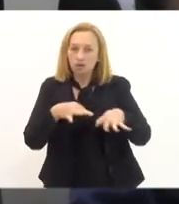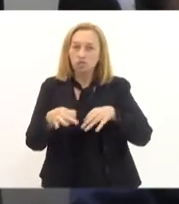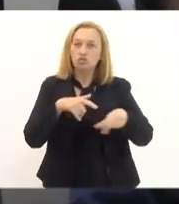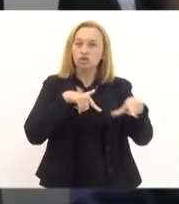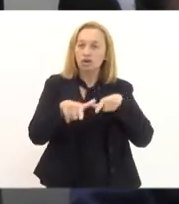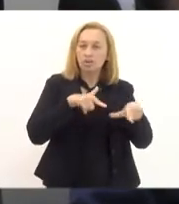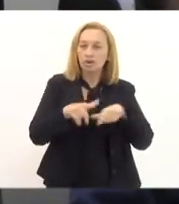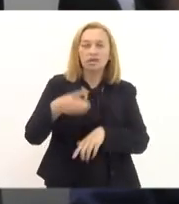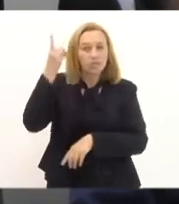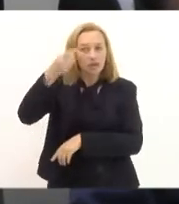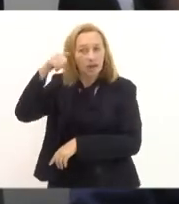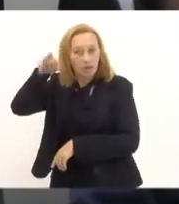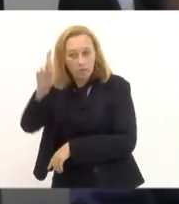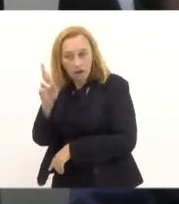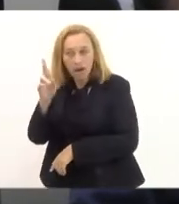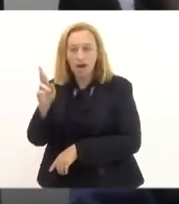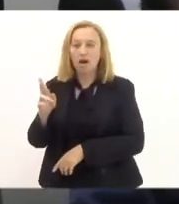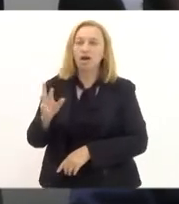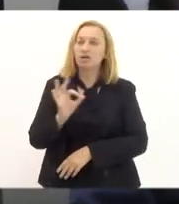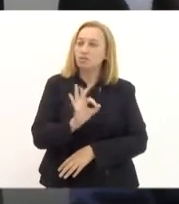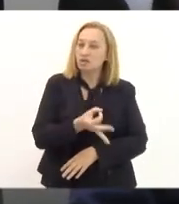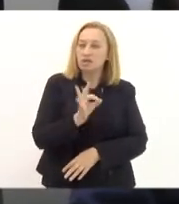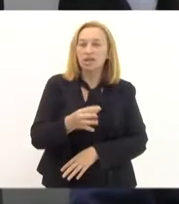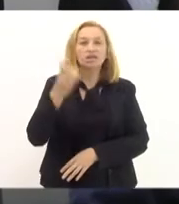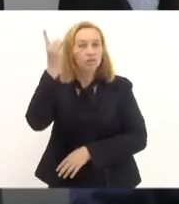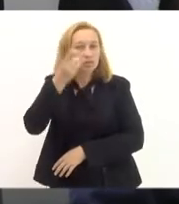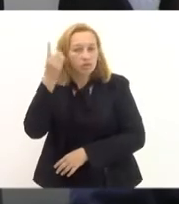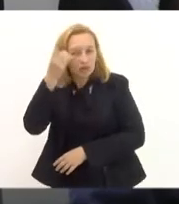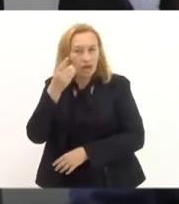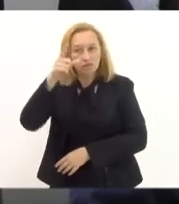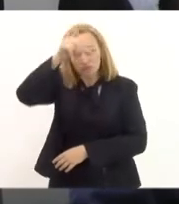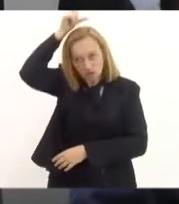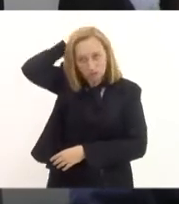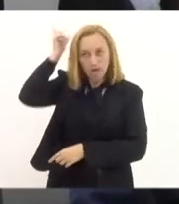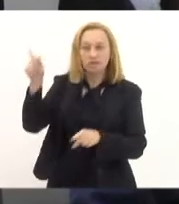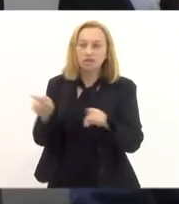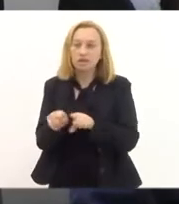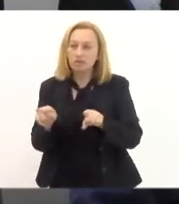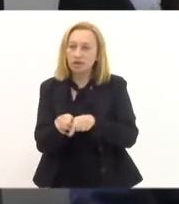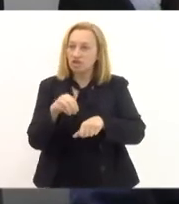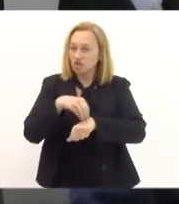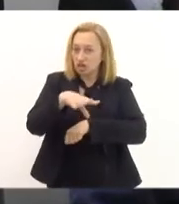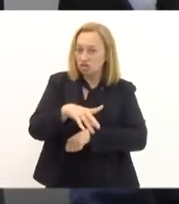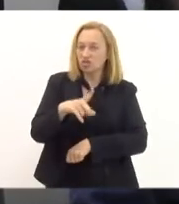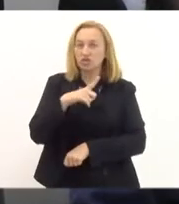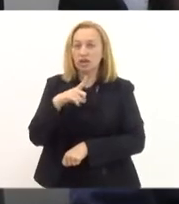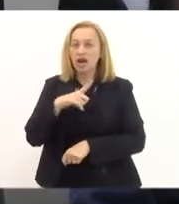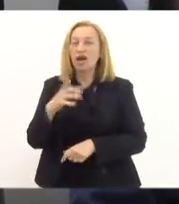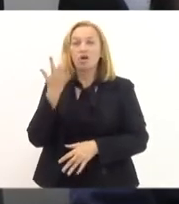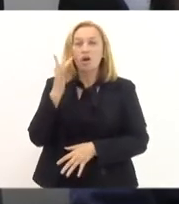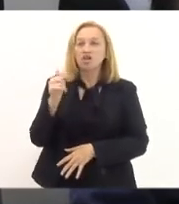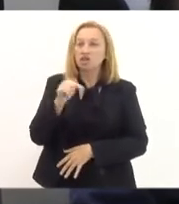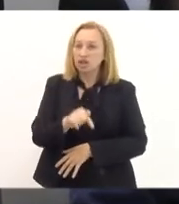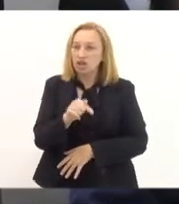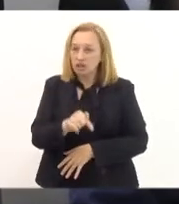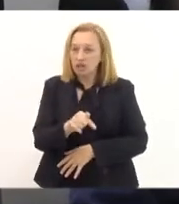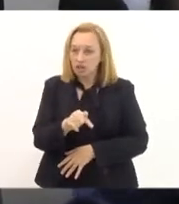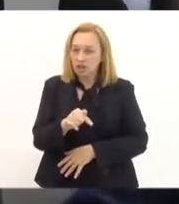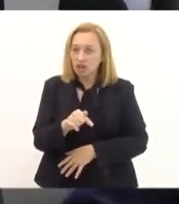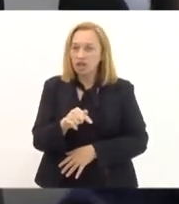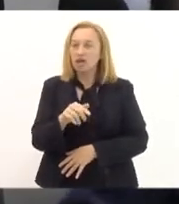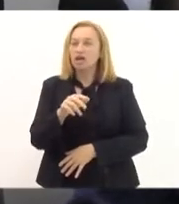pelo Deputado amar e por será que pelo Deputado dos povos gerado também algumas indicações acho que ter aqui à disposição